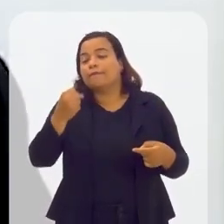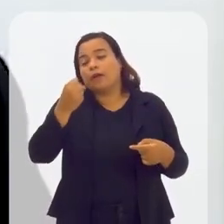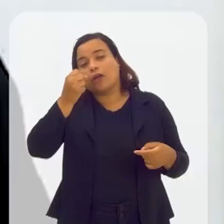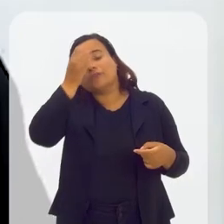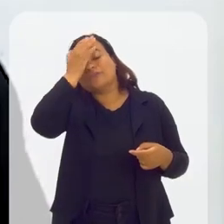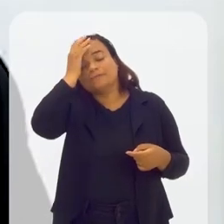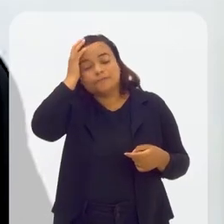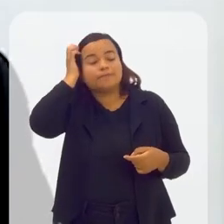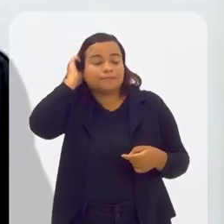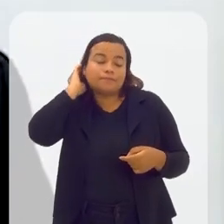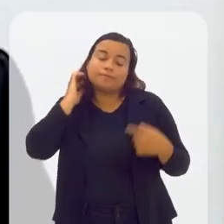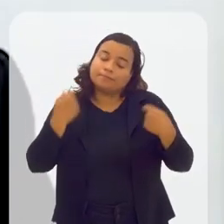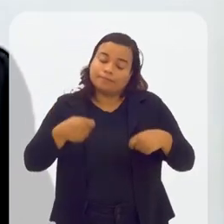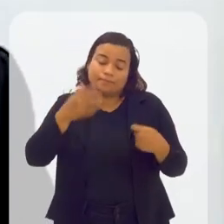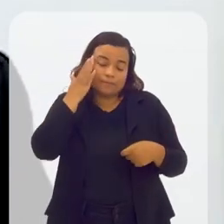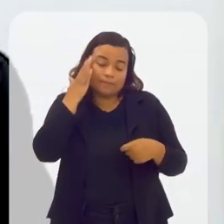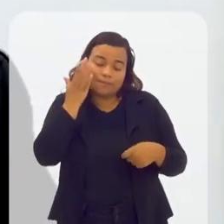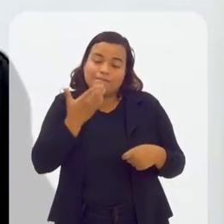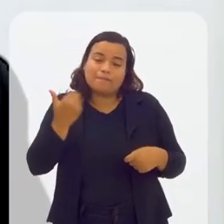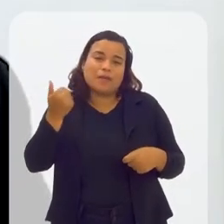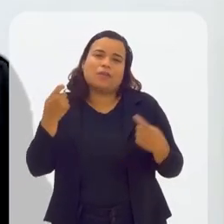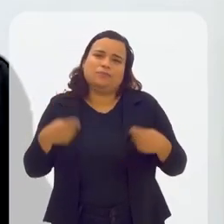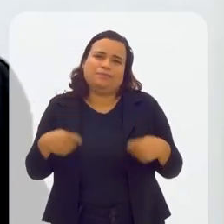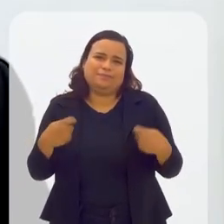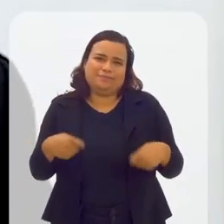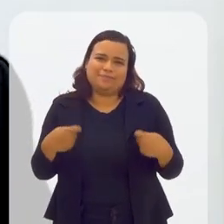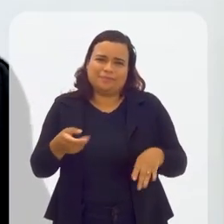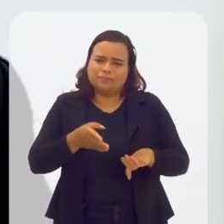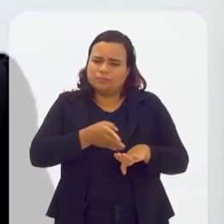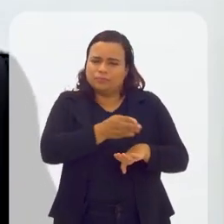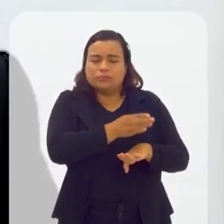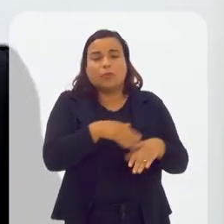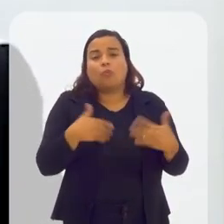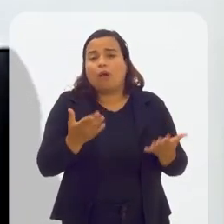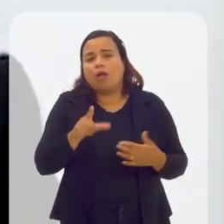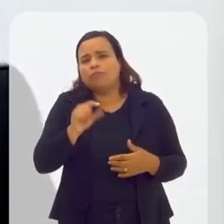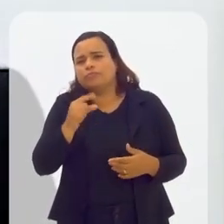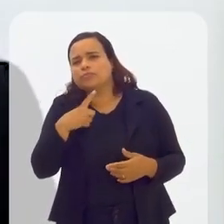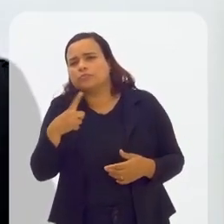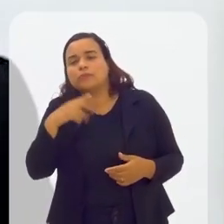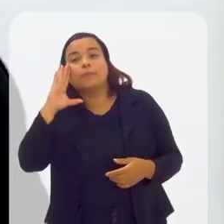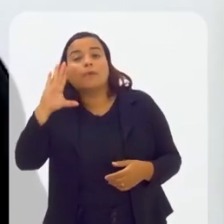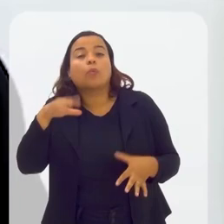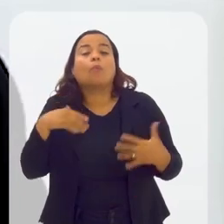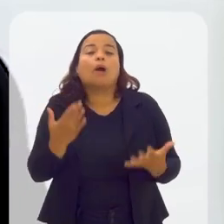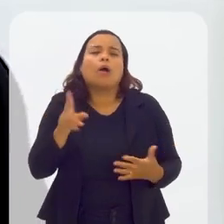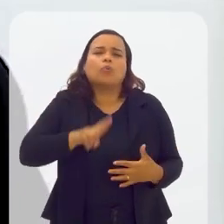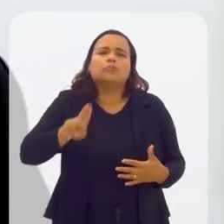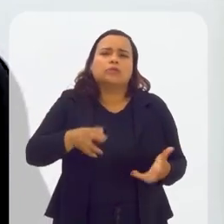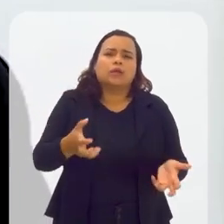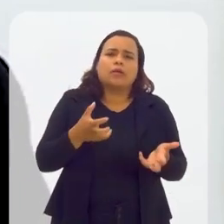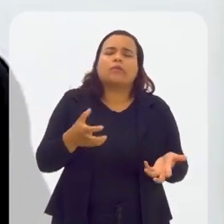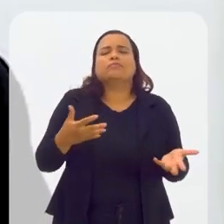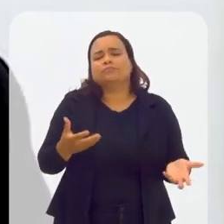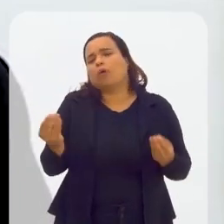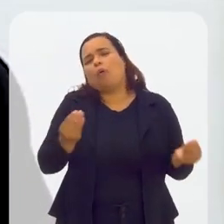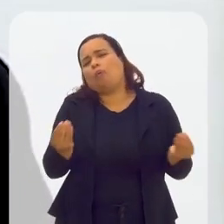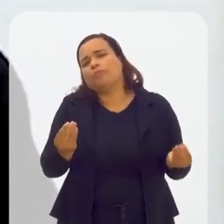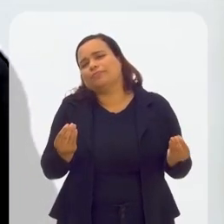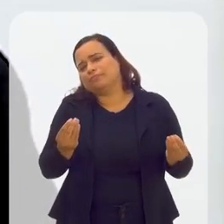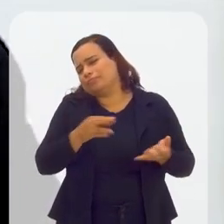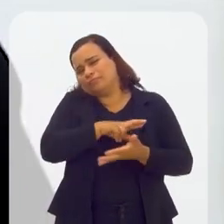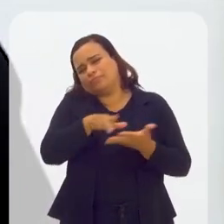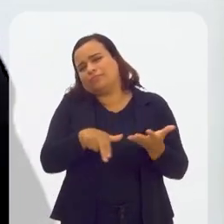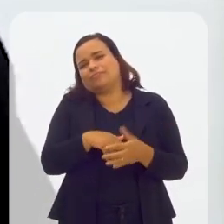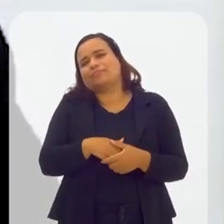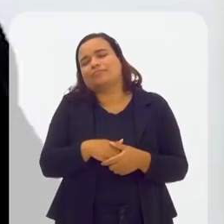essa é uma discussão que ela precisa ser entendida melhor. Que modais nós queremos priorizar e como vamos priorizar?